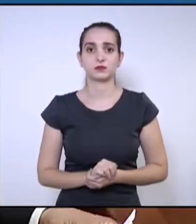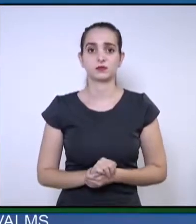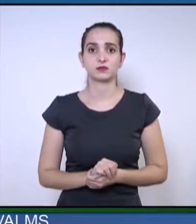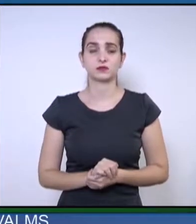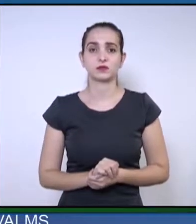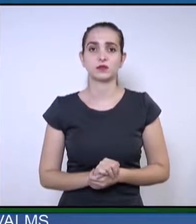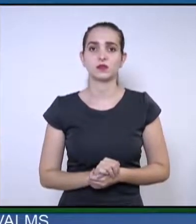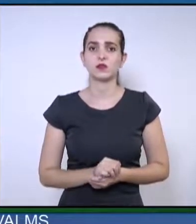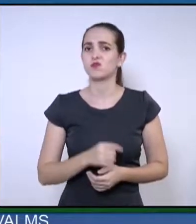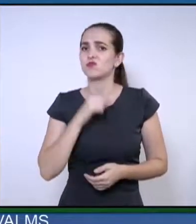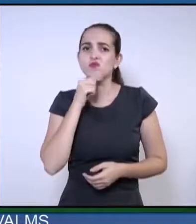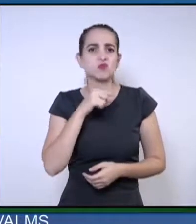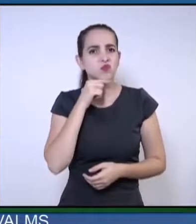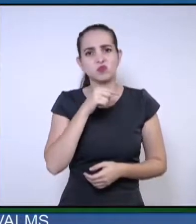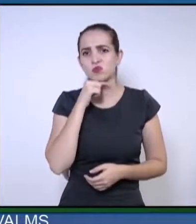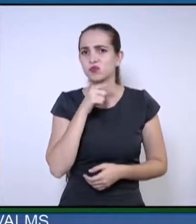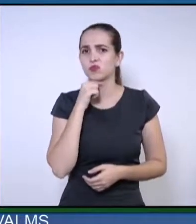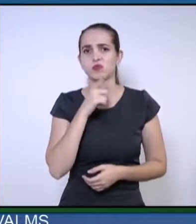Não dá mais.